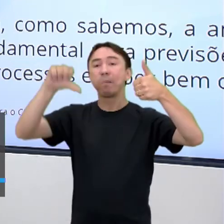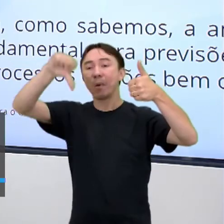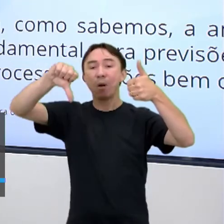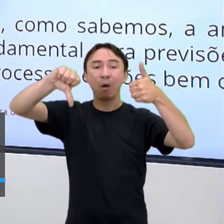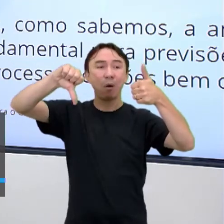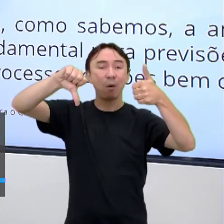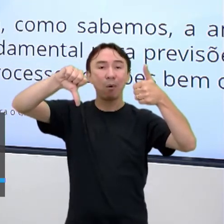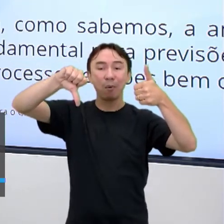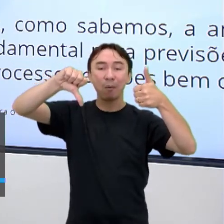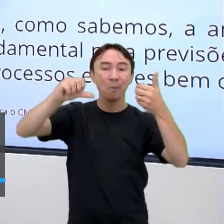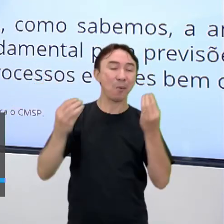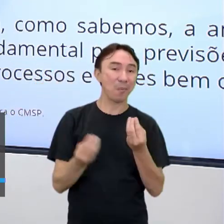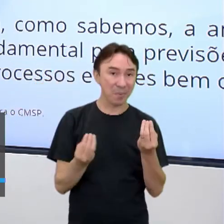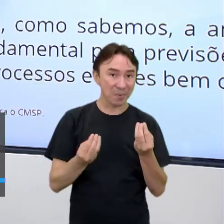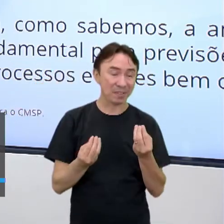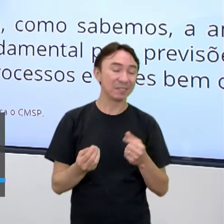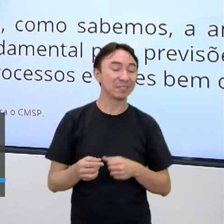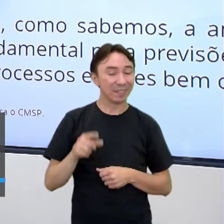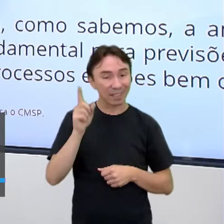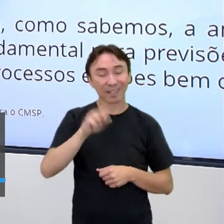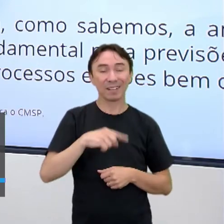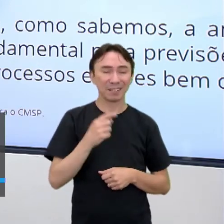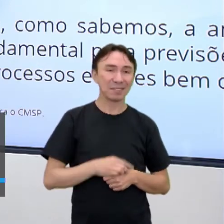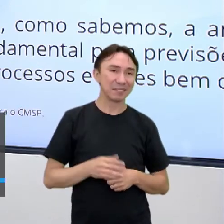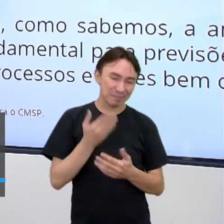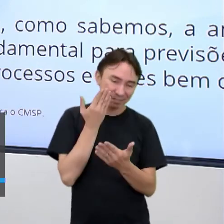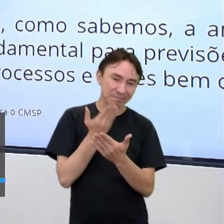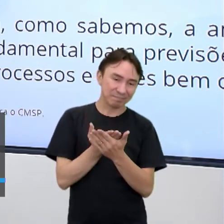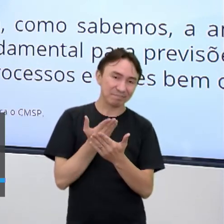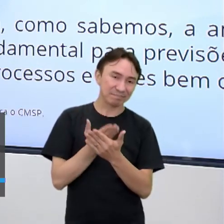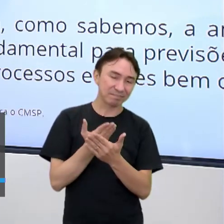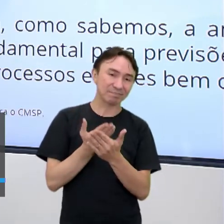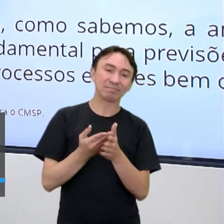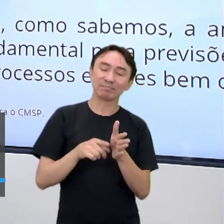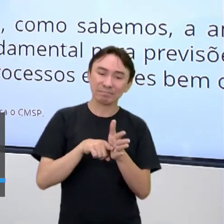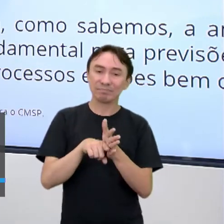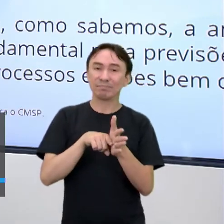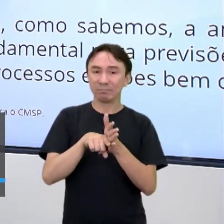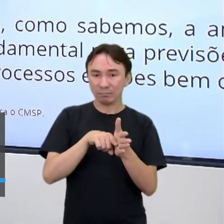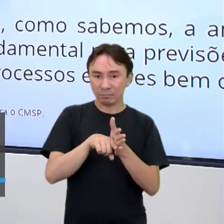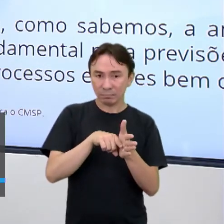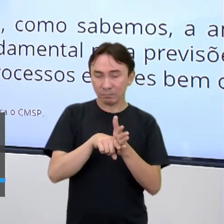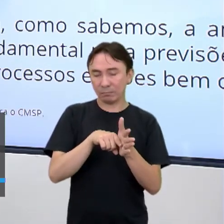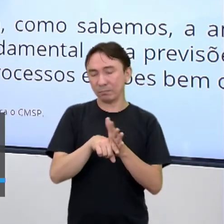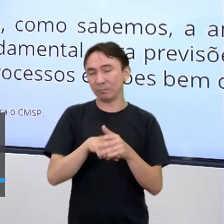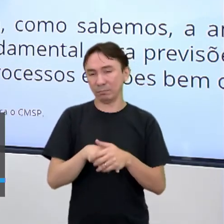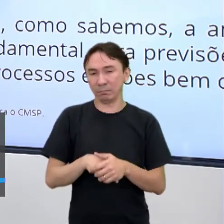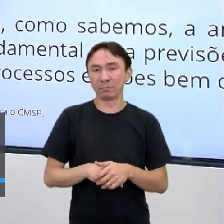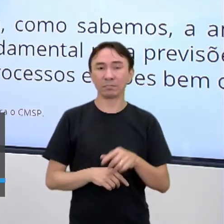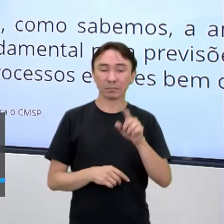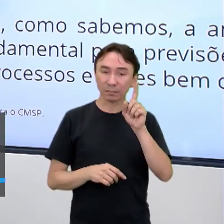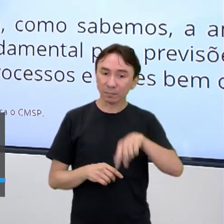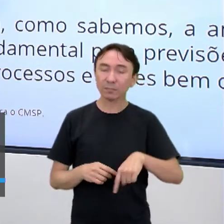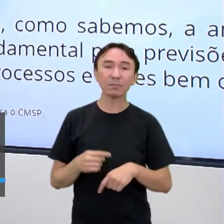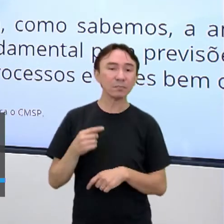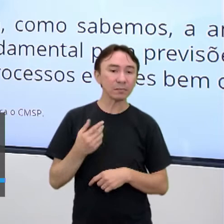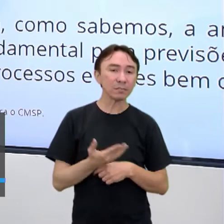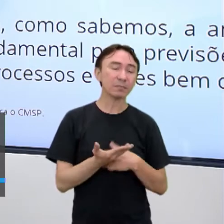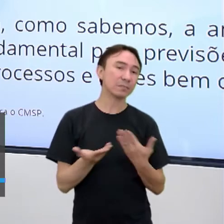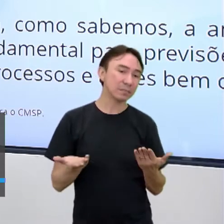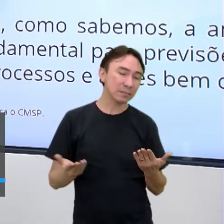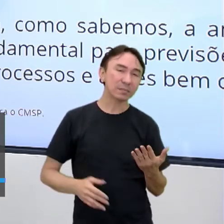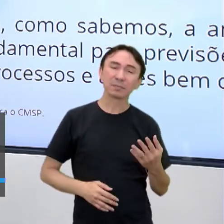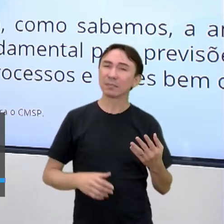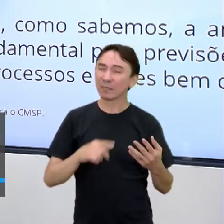que se faz e análise da regressão. Tudo bem? Mas a ideia basicamente é essa, né? Você ter condições matemáticas,